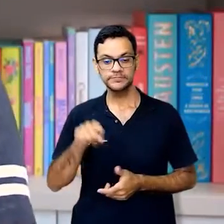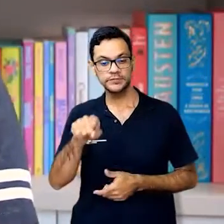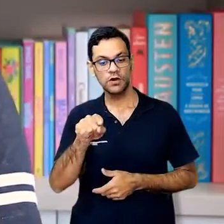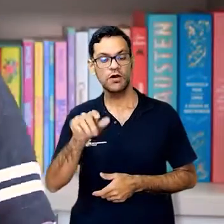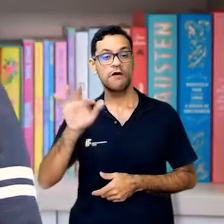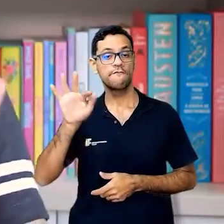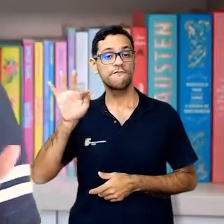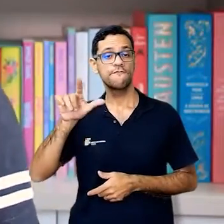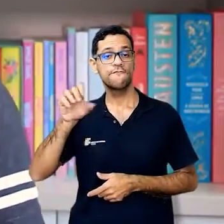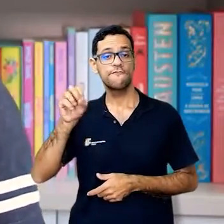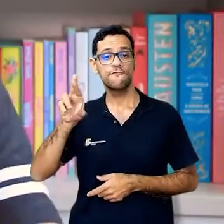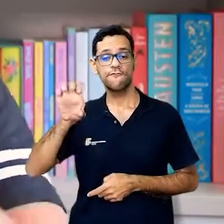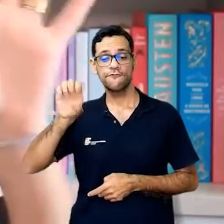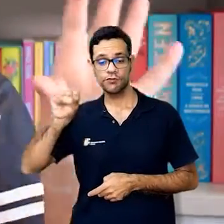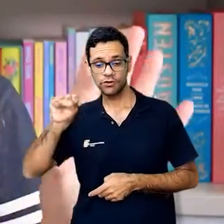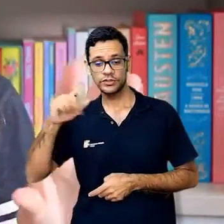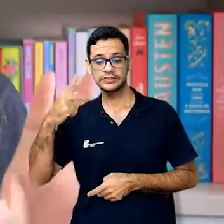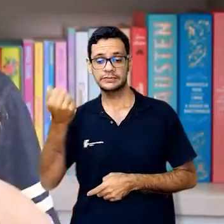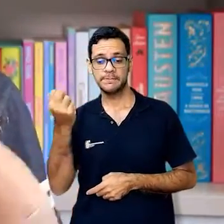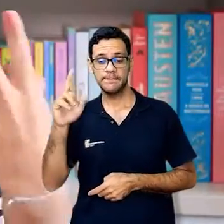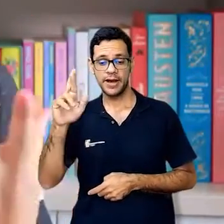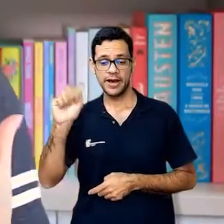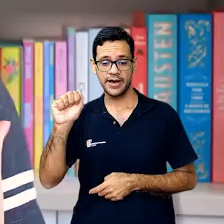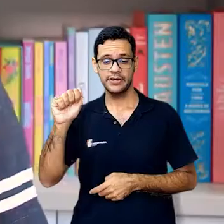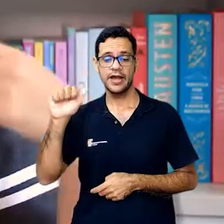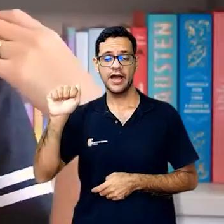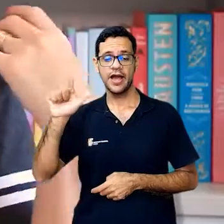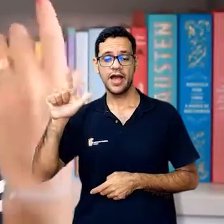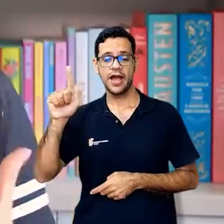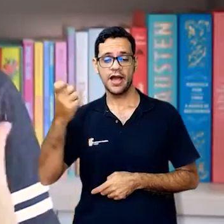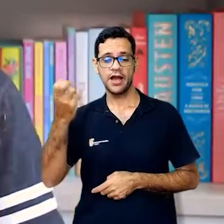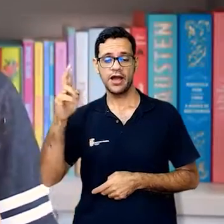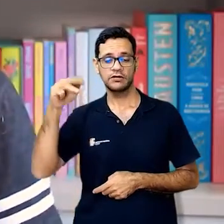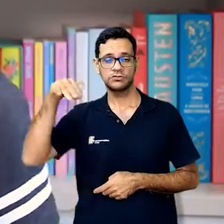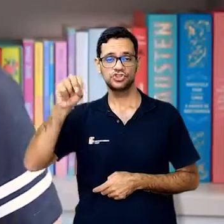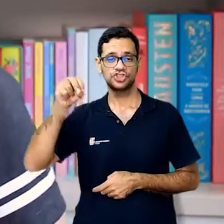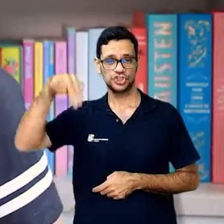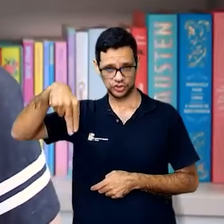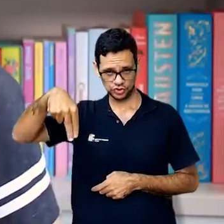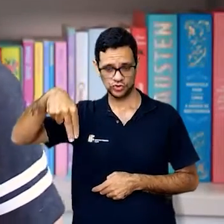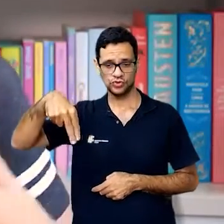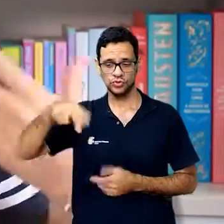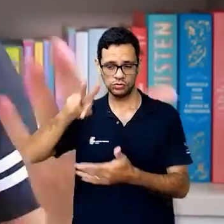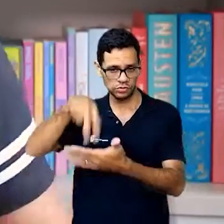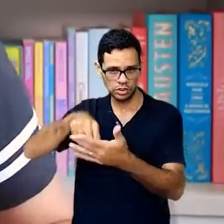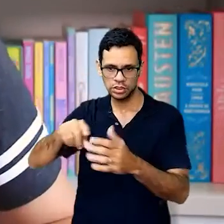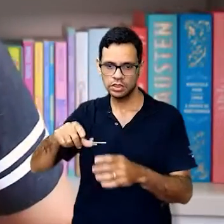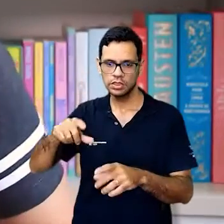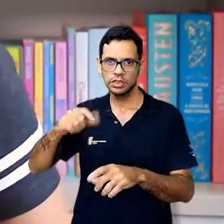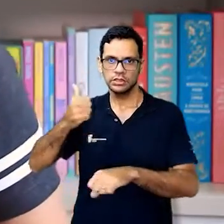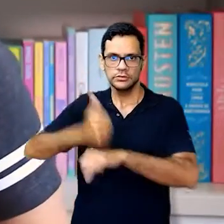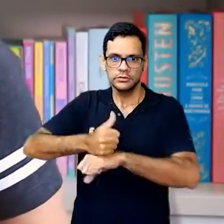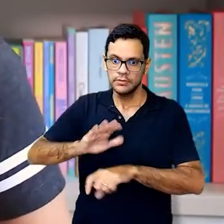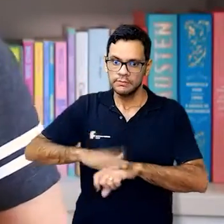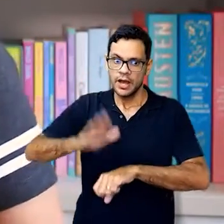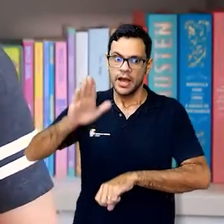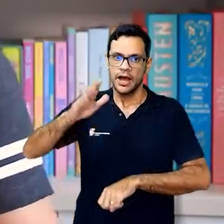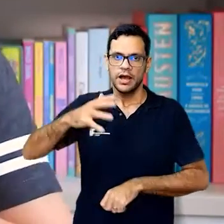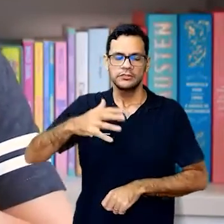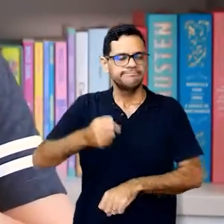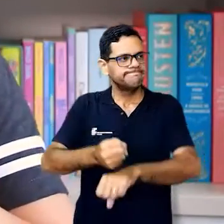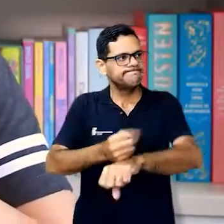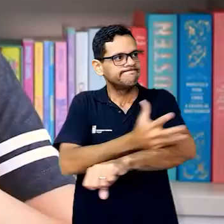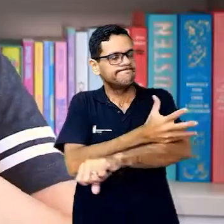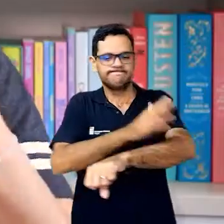Flores para Algernon foi esse livro da ficção científica que mexeu comigo. Eu li muitos livros bons de ficção científica que eu poderia colocar aqui nessa categoria,